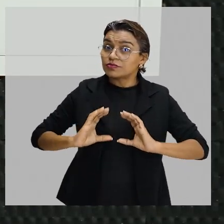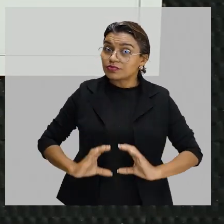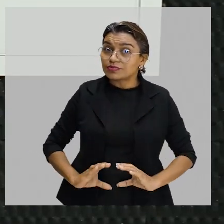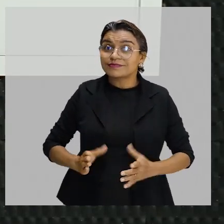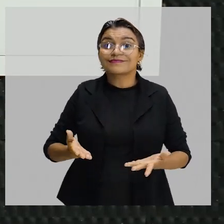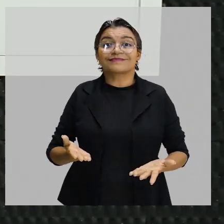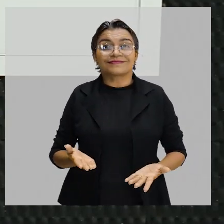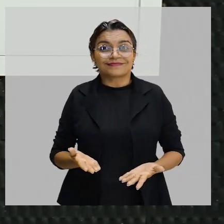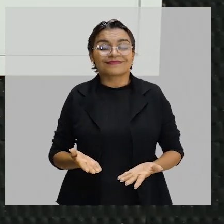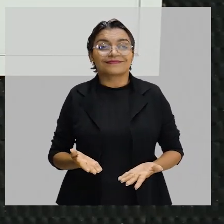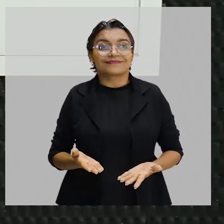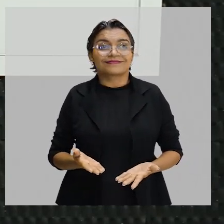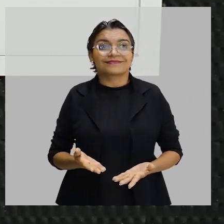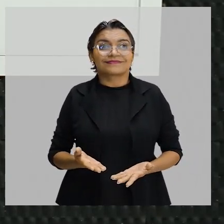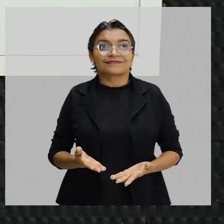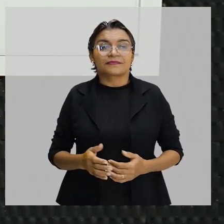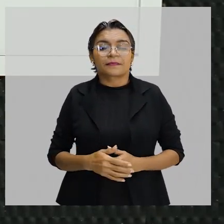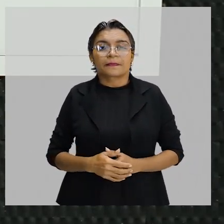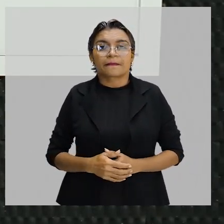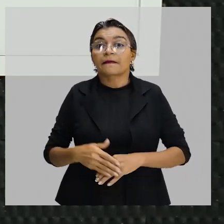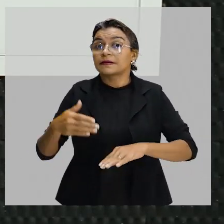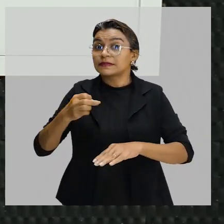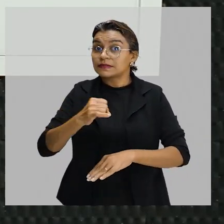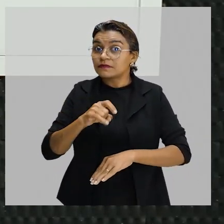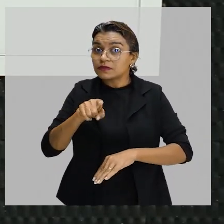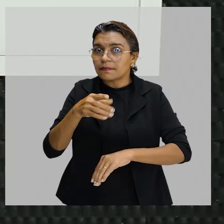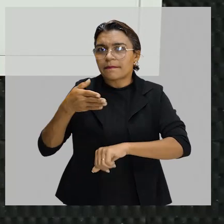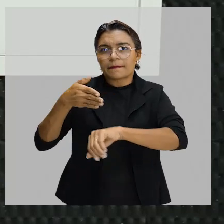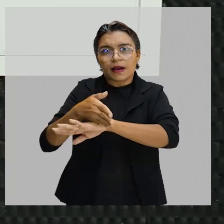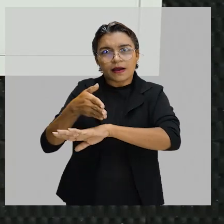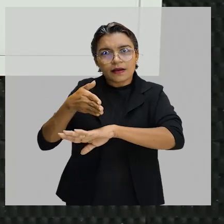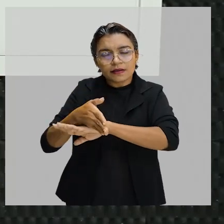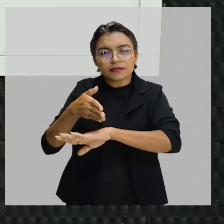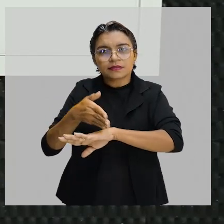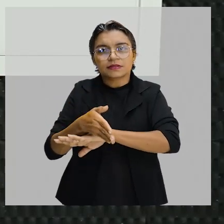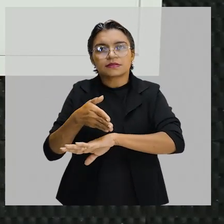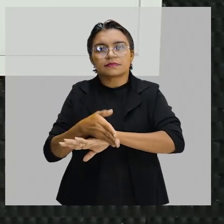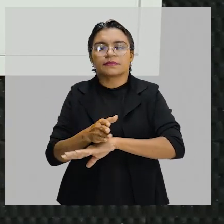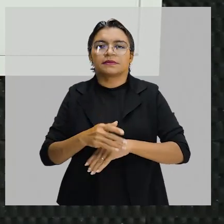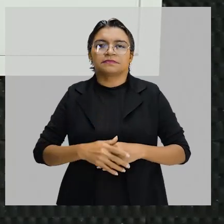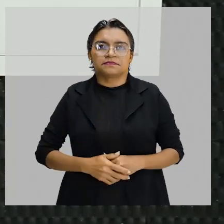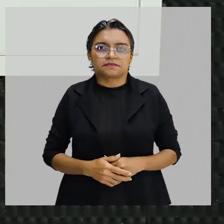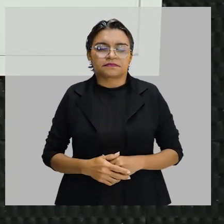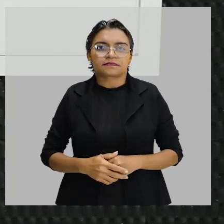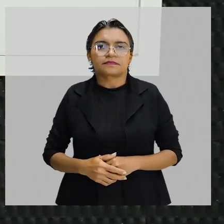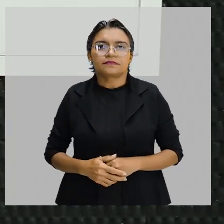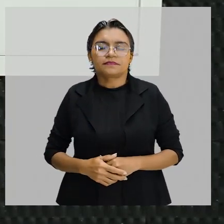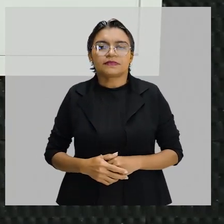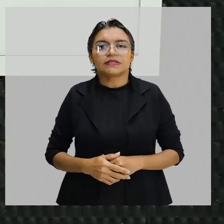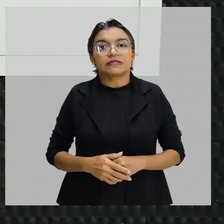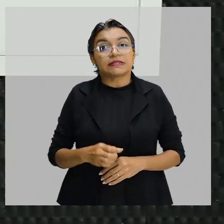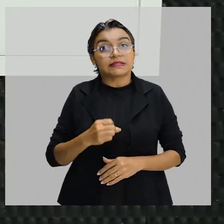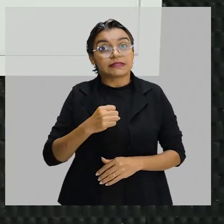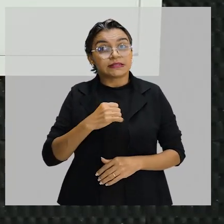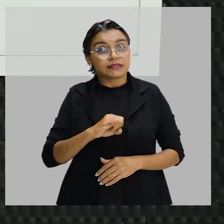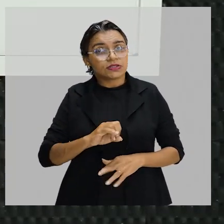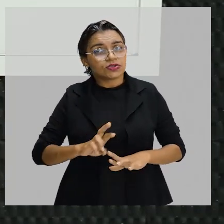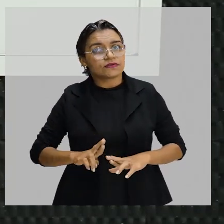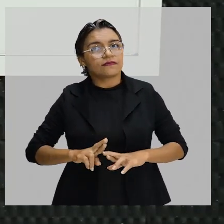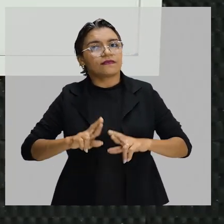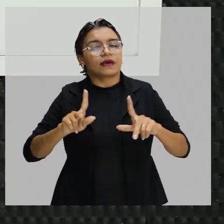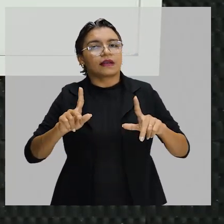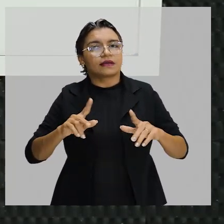de cidadania, se você participar. Tá? Quando você se exime do